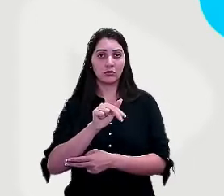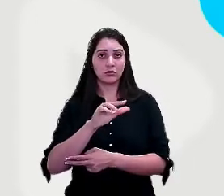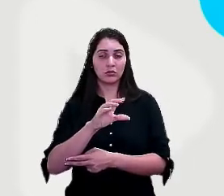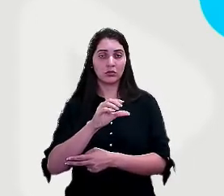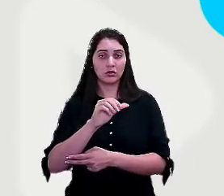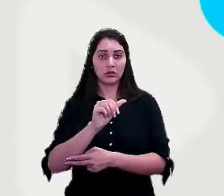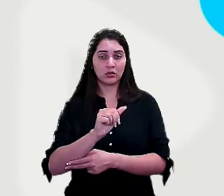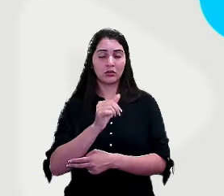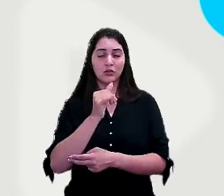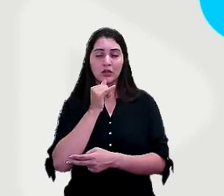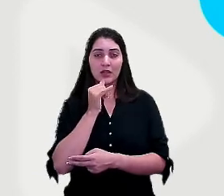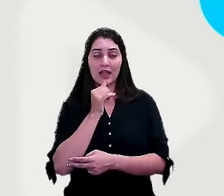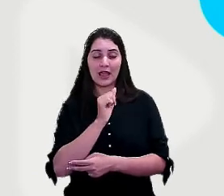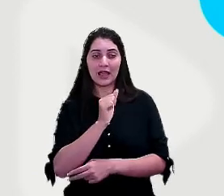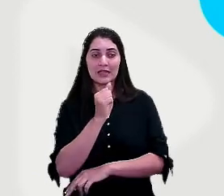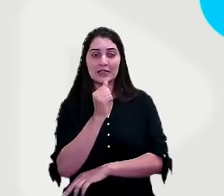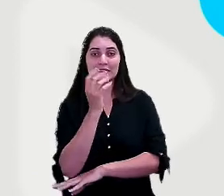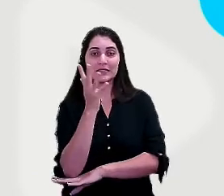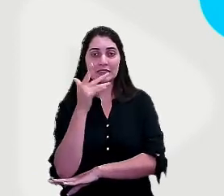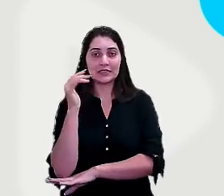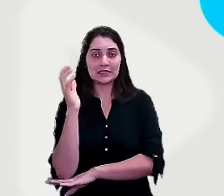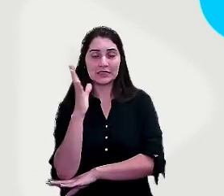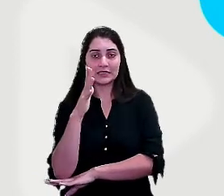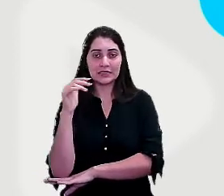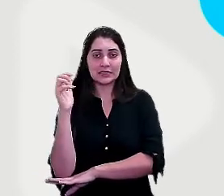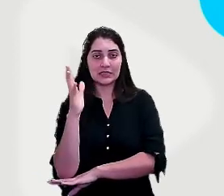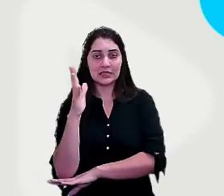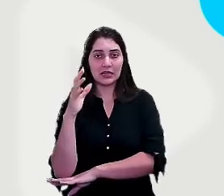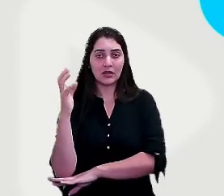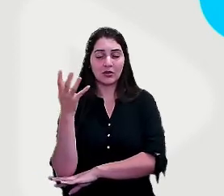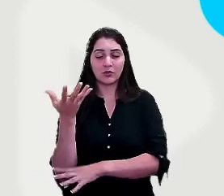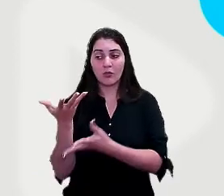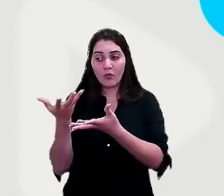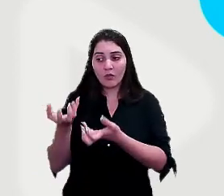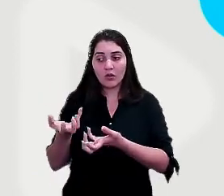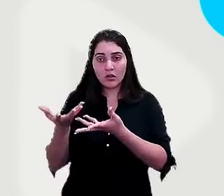fazem fotossíntese, elas retiram oxigênio, absorvem